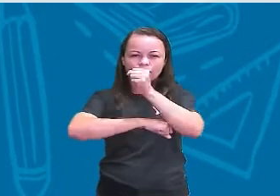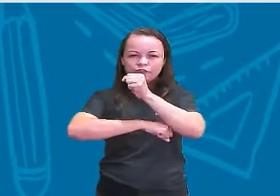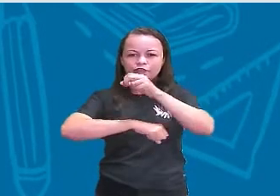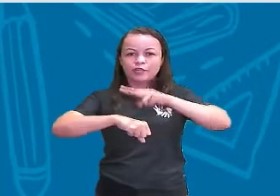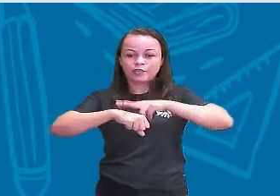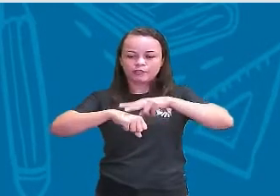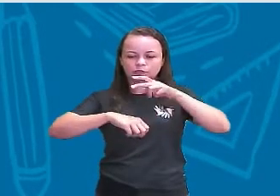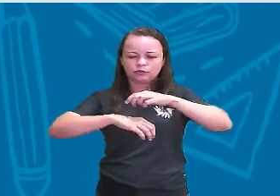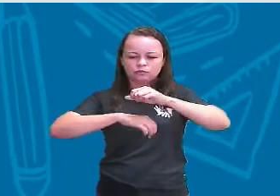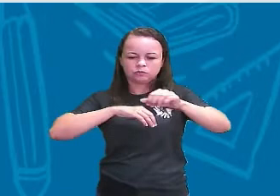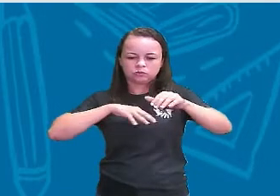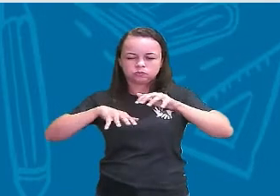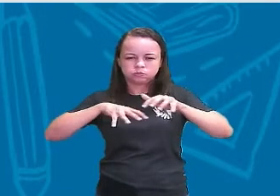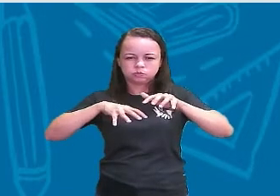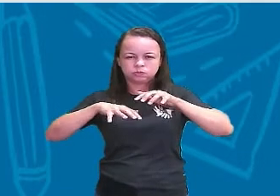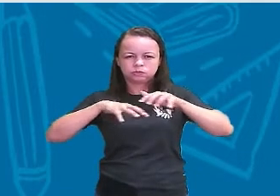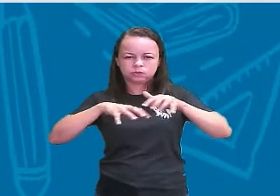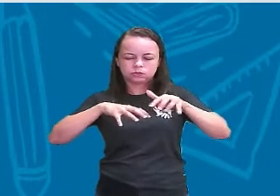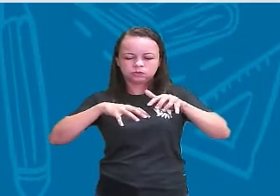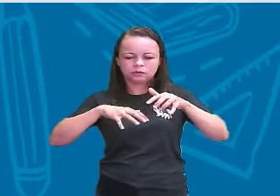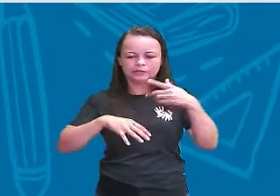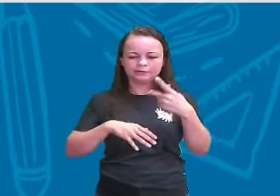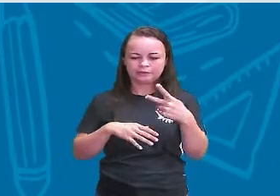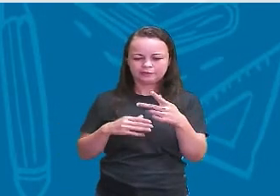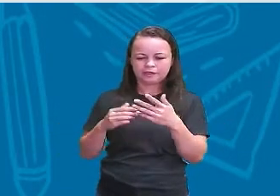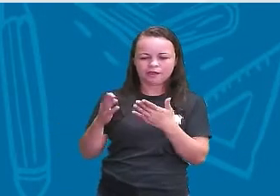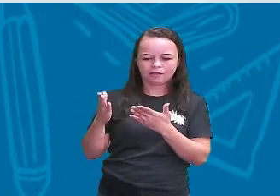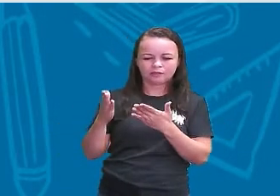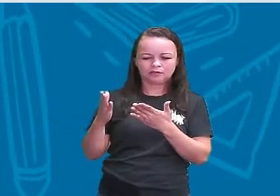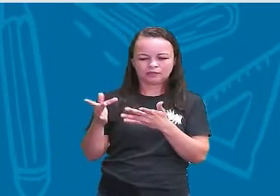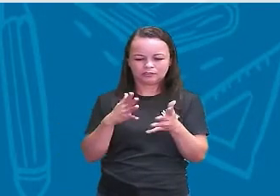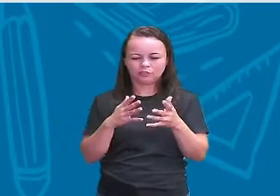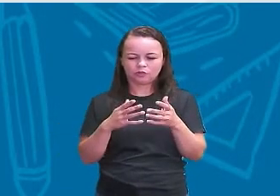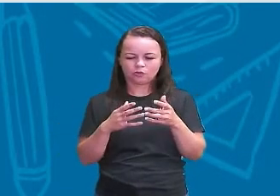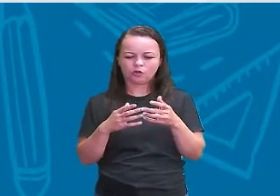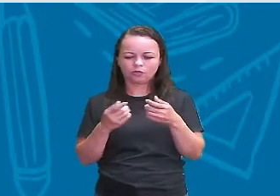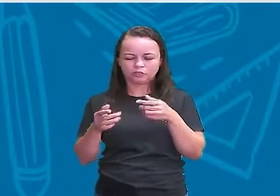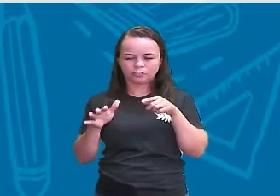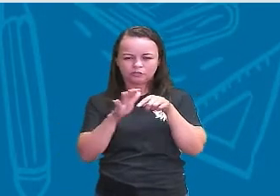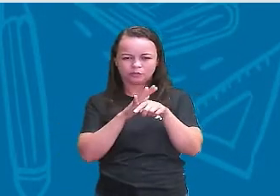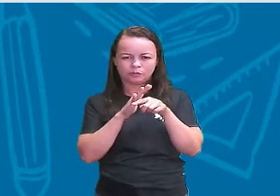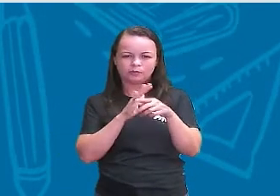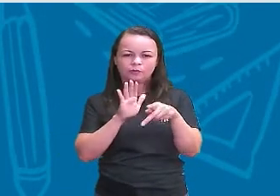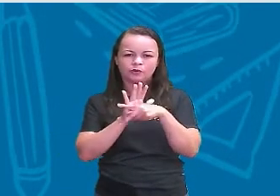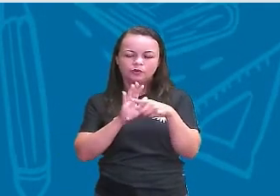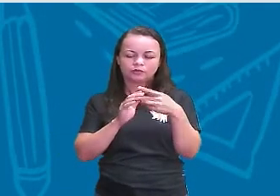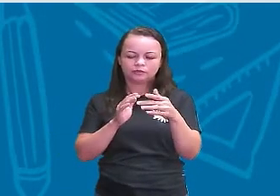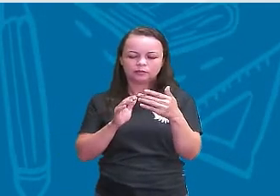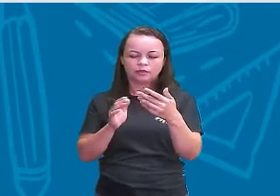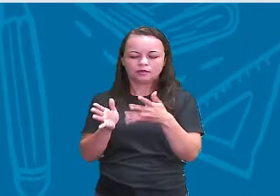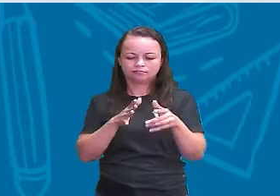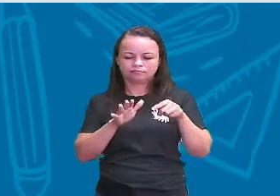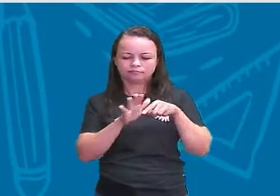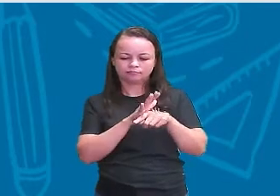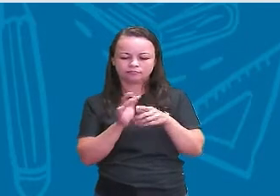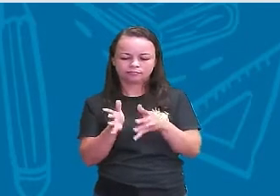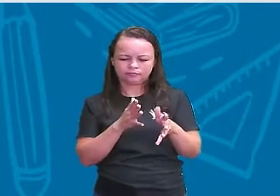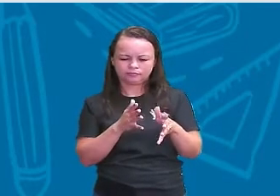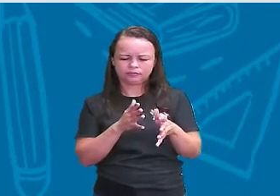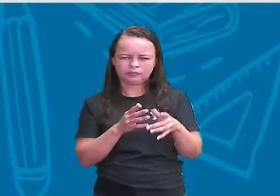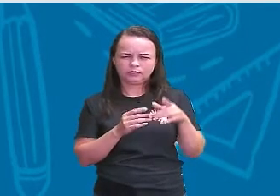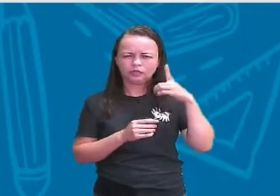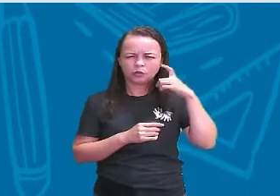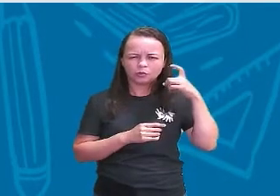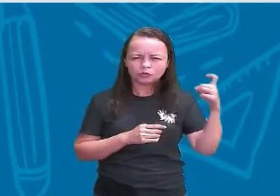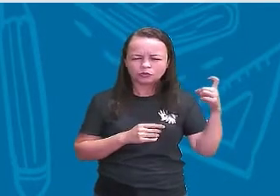essa tremidinha que está dando no vidro, né? Que é objeto aqui da nossa próxima pergunta, o som pode fazer as janelas